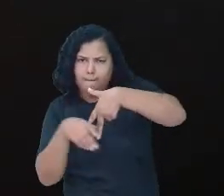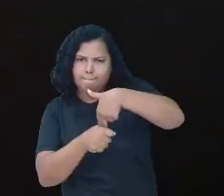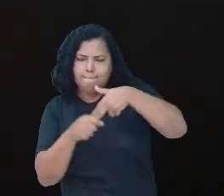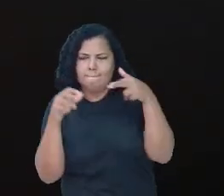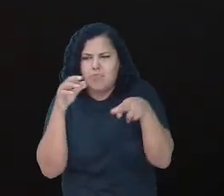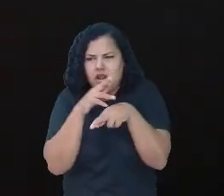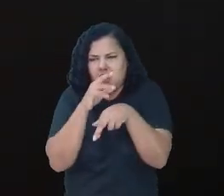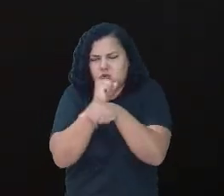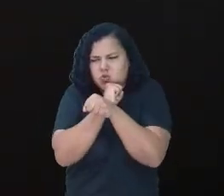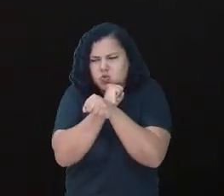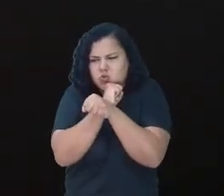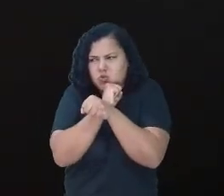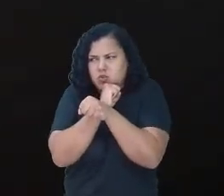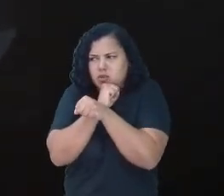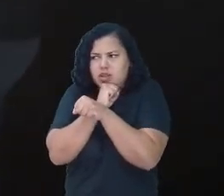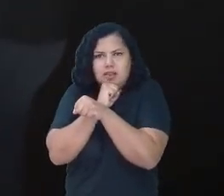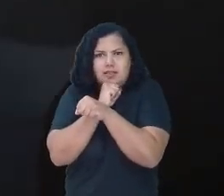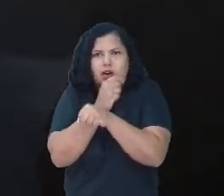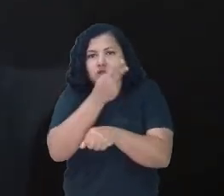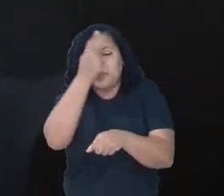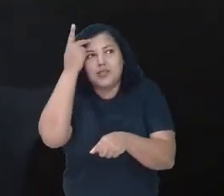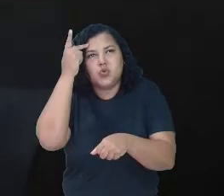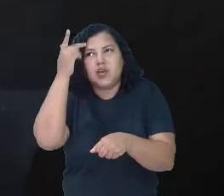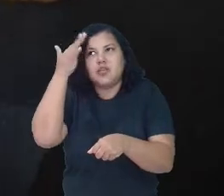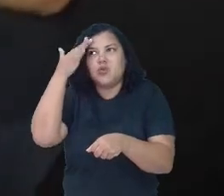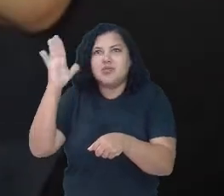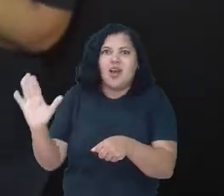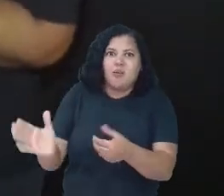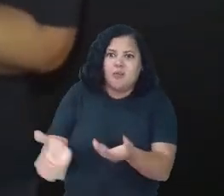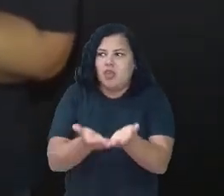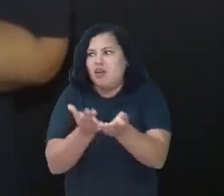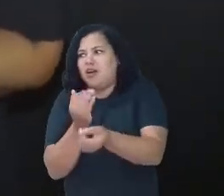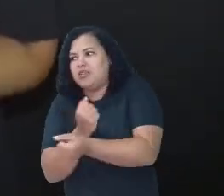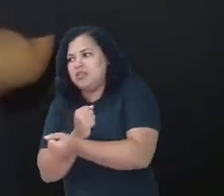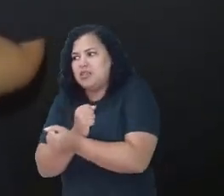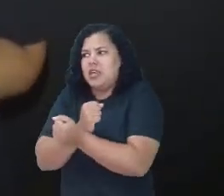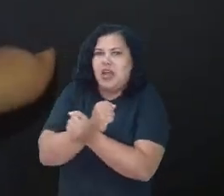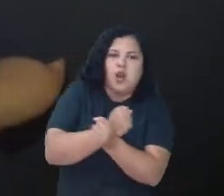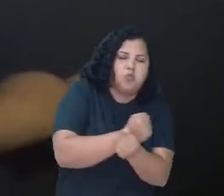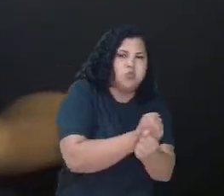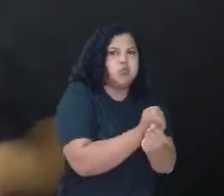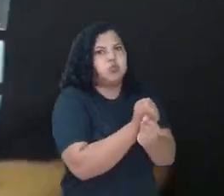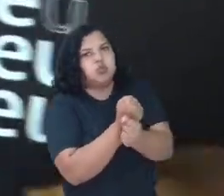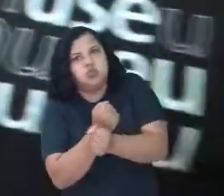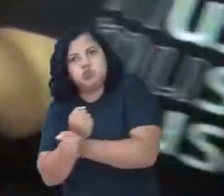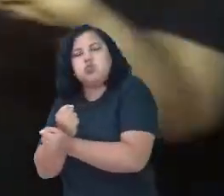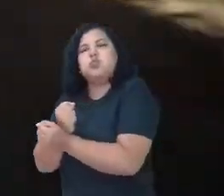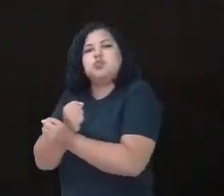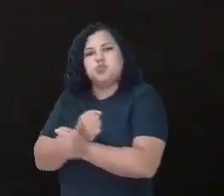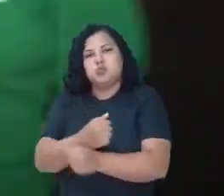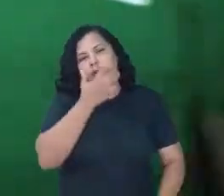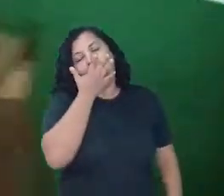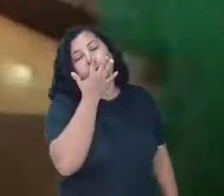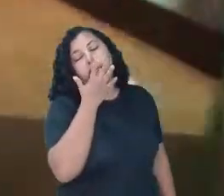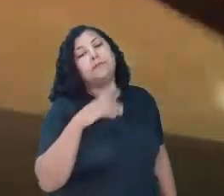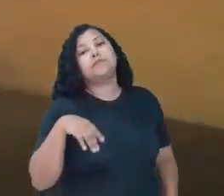mar. Então as pessoas perdiam a estabilidade. E daí vem um nome. Aqui do outro lado a gente tem